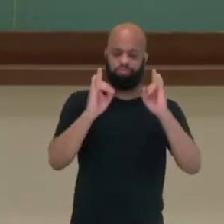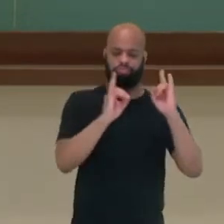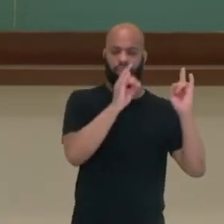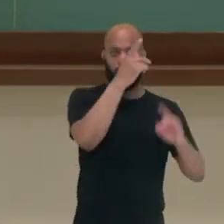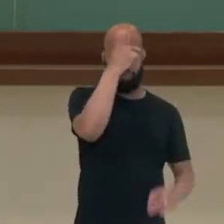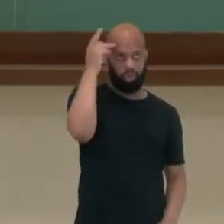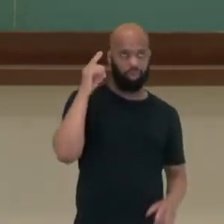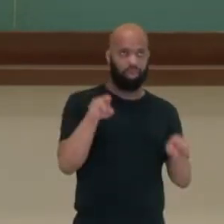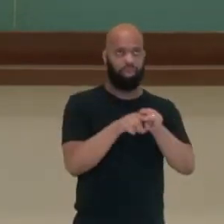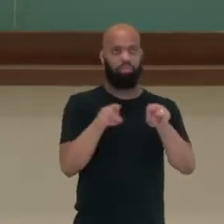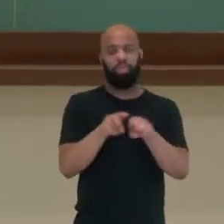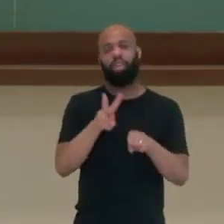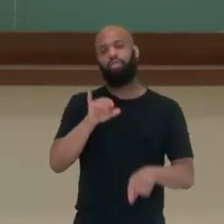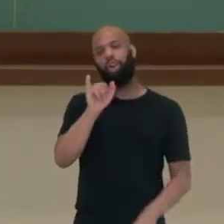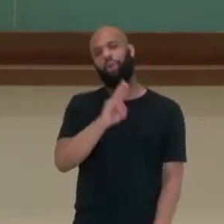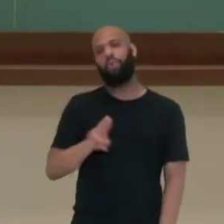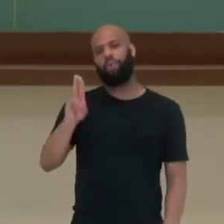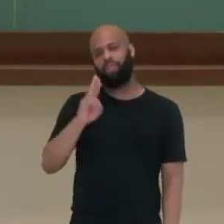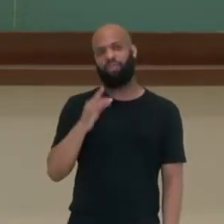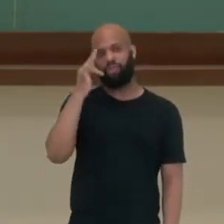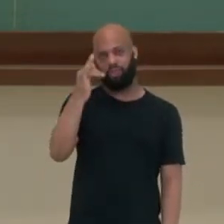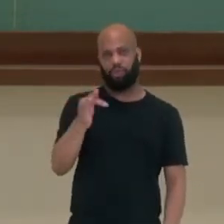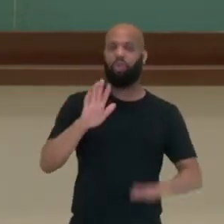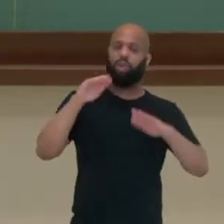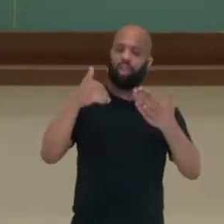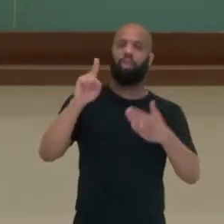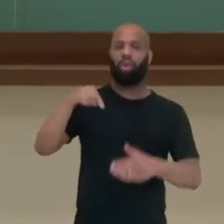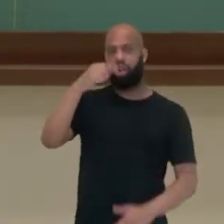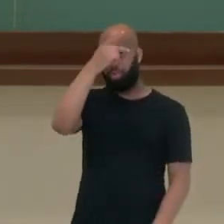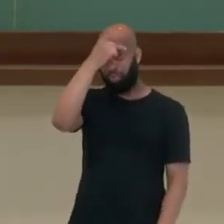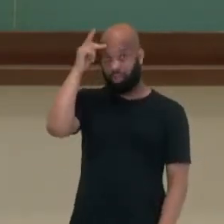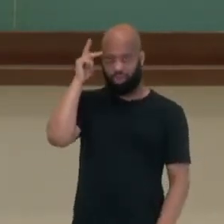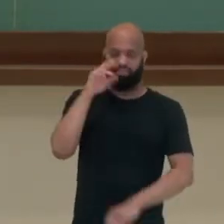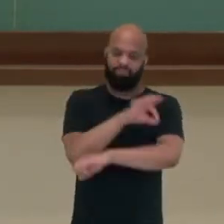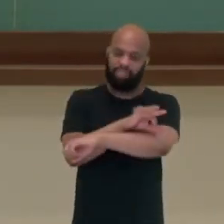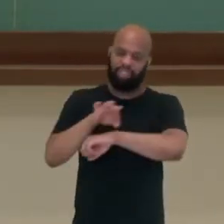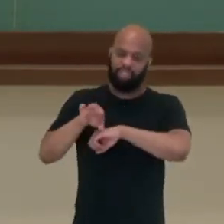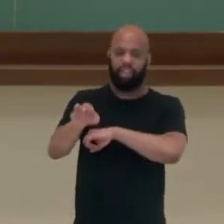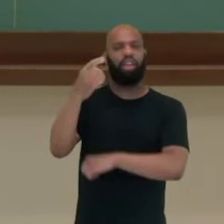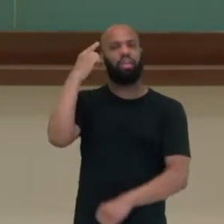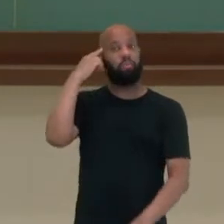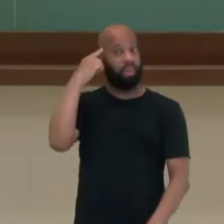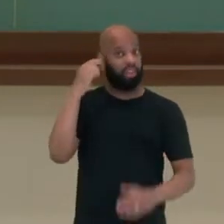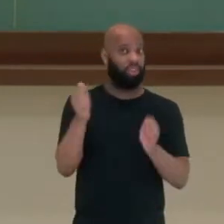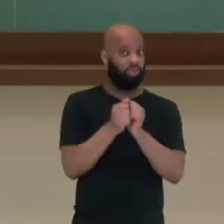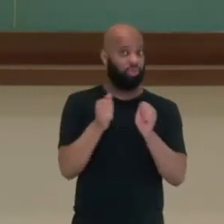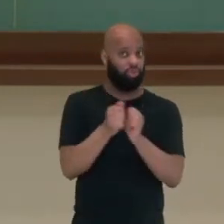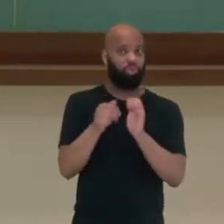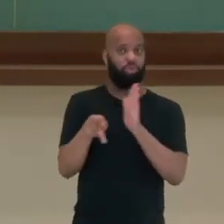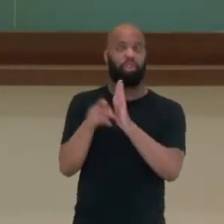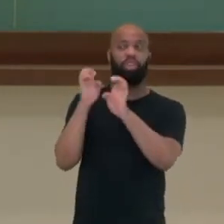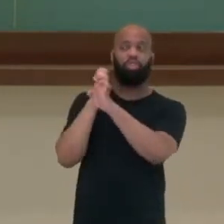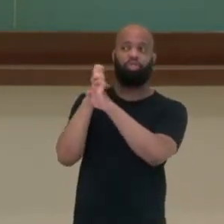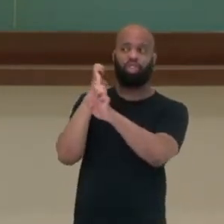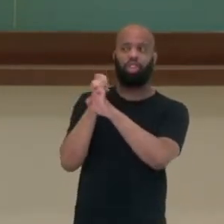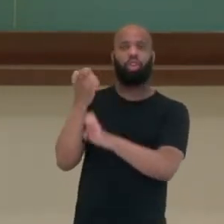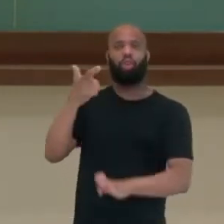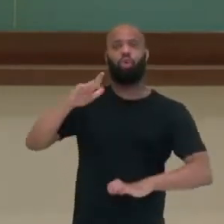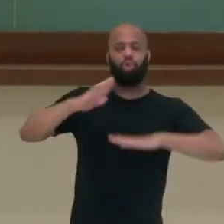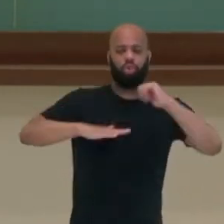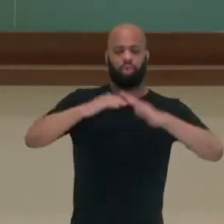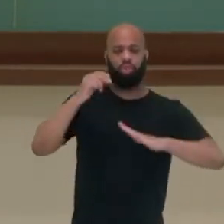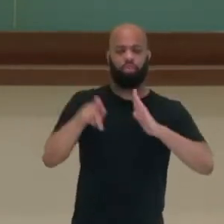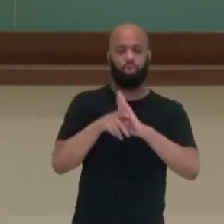pessoas vão utilizar. Então, é o arquiteto que pensa, junto com o engenheiro, que é um outro profissional da área da